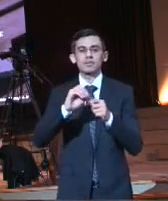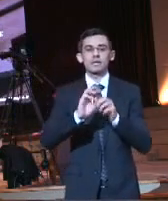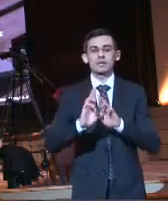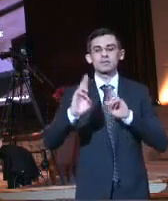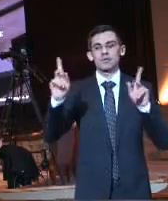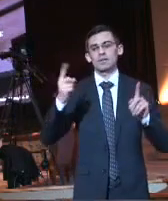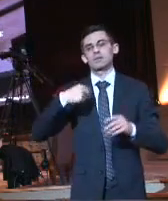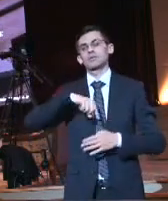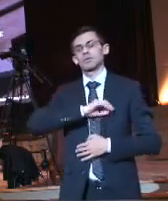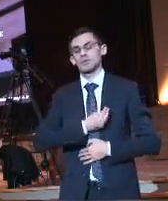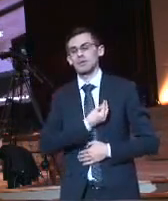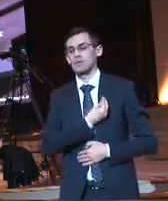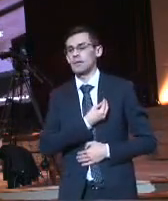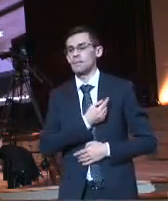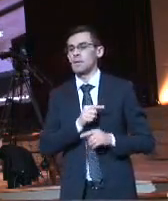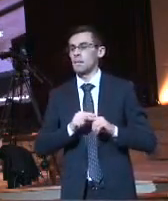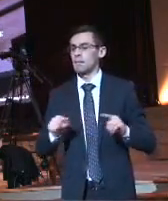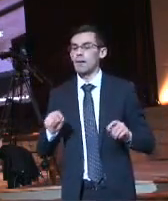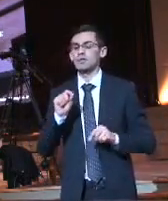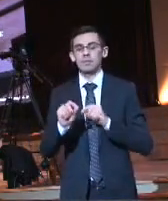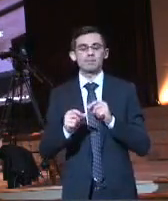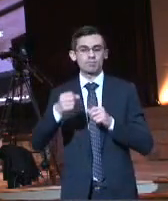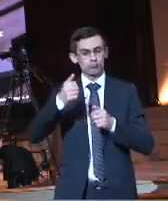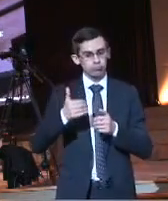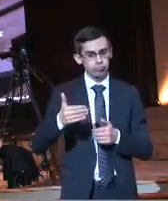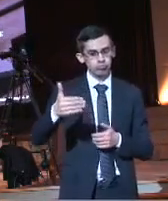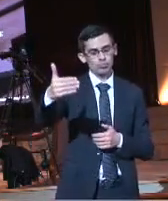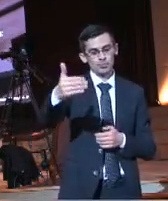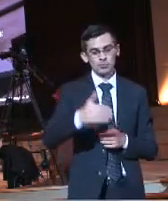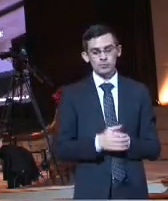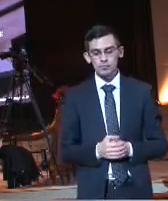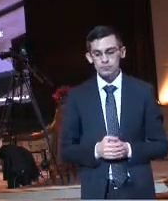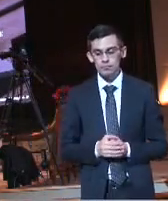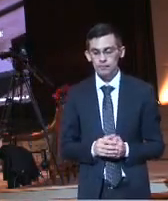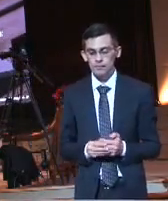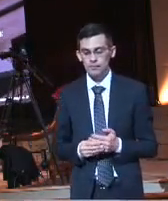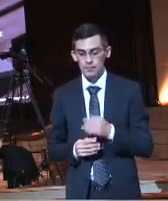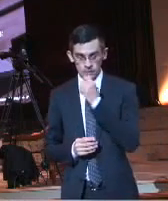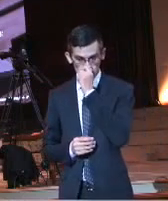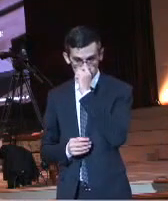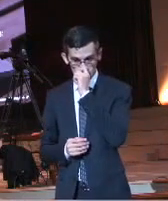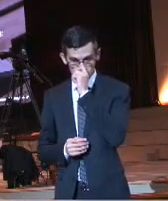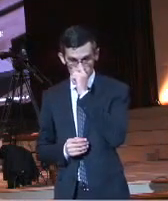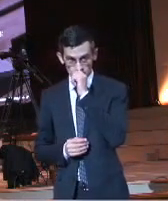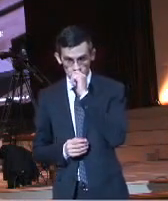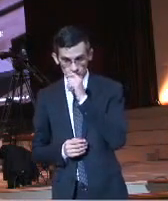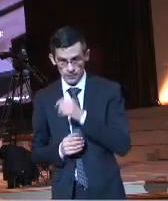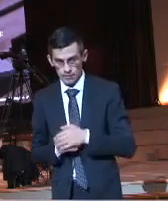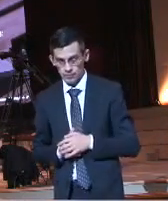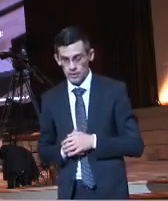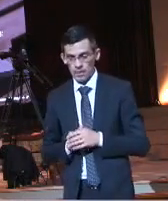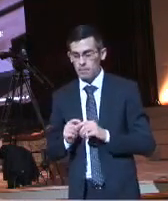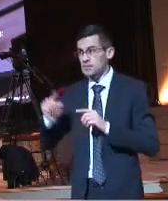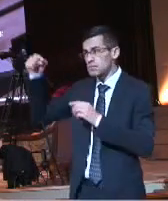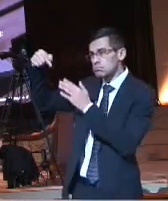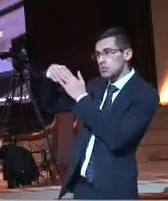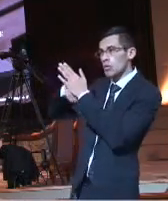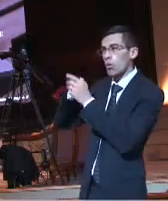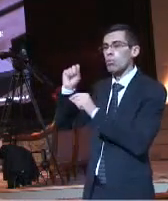vida. Mas ele não para aqui, ele diz assim: tu me perguntaste como me atrevi a pôr em dúvida a